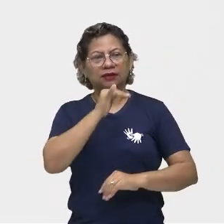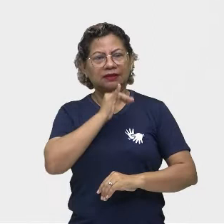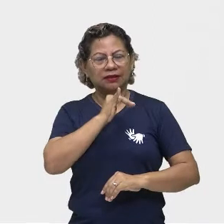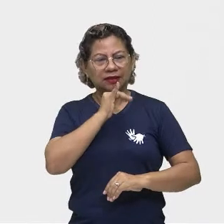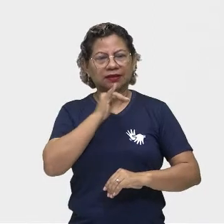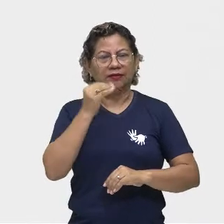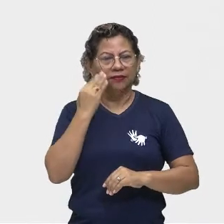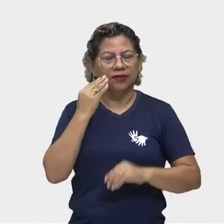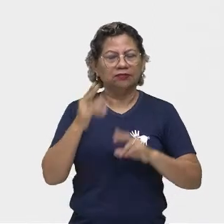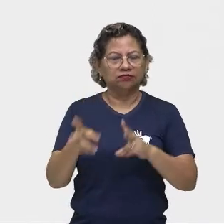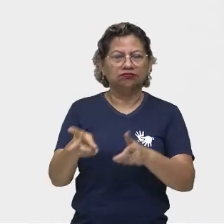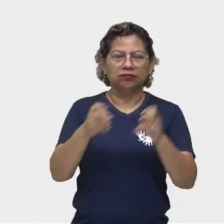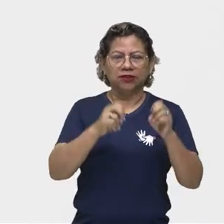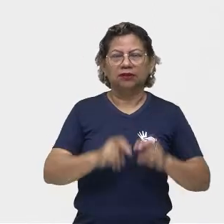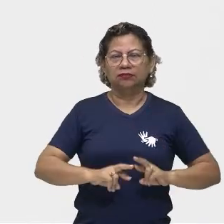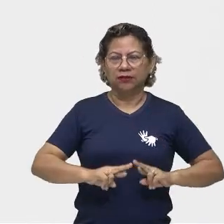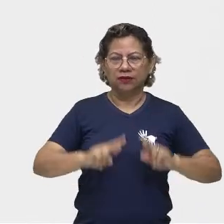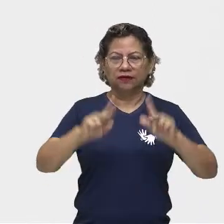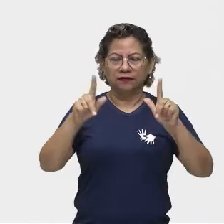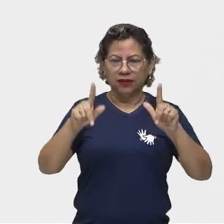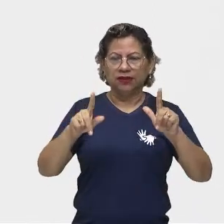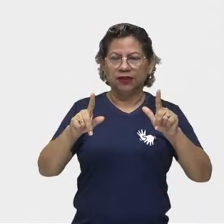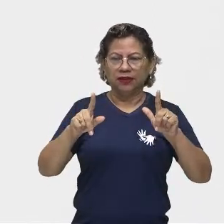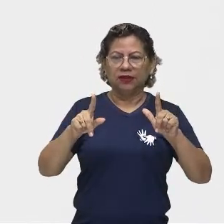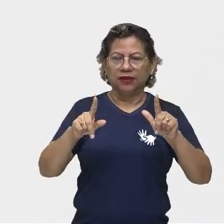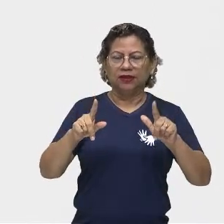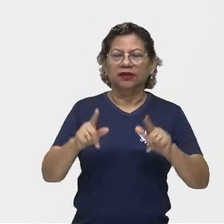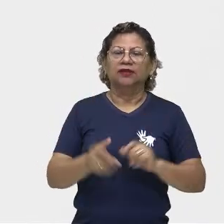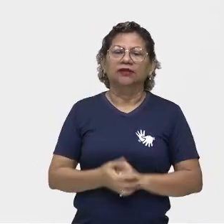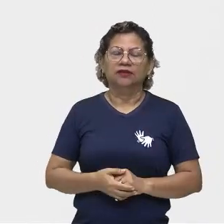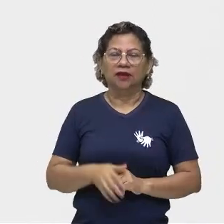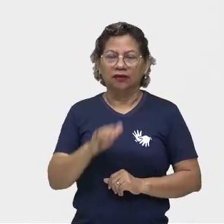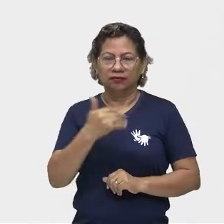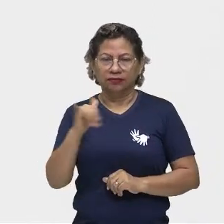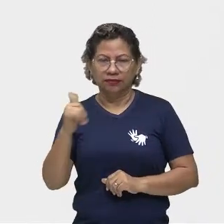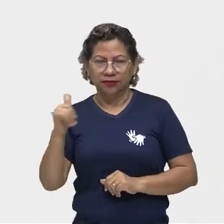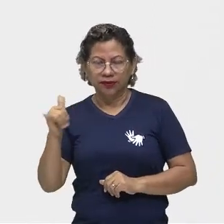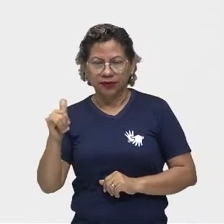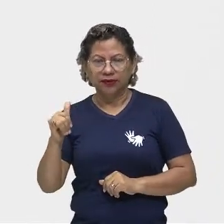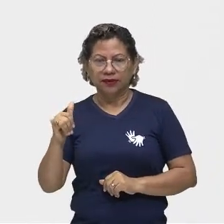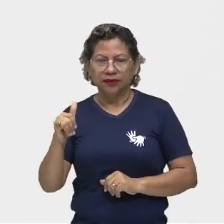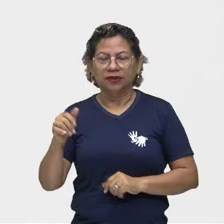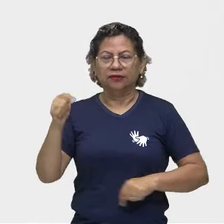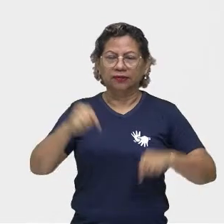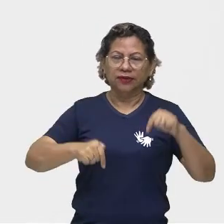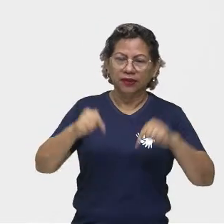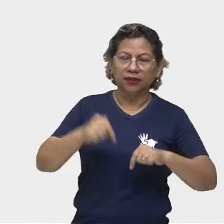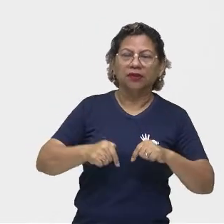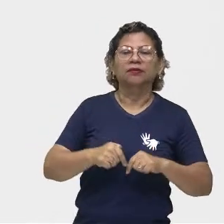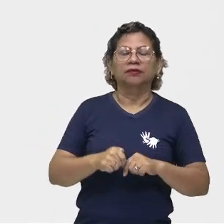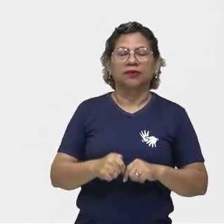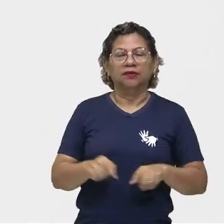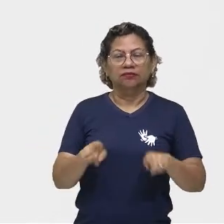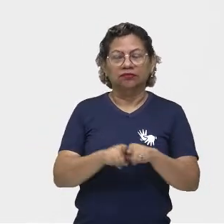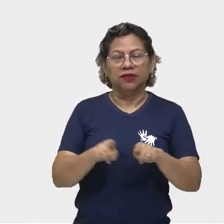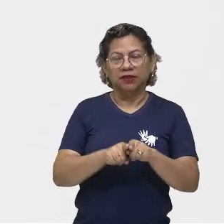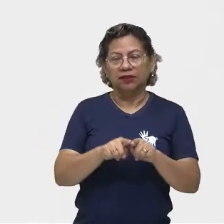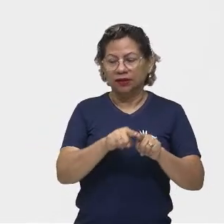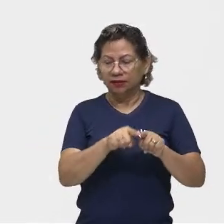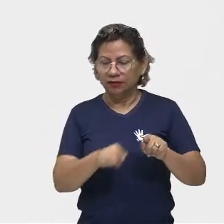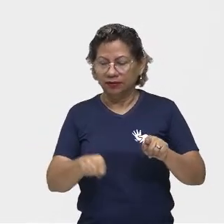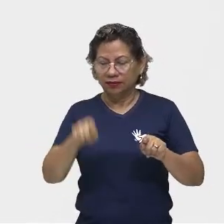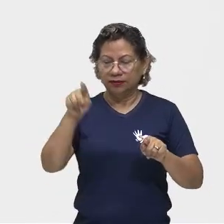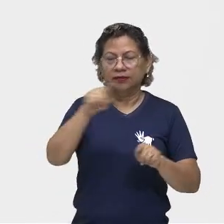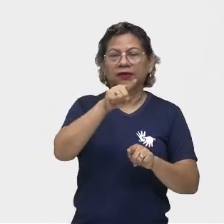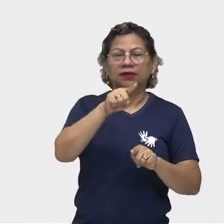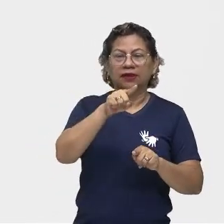observou diferentes fontes de energia. Aqui a energia do combustível, energia química, até chegar na energia